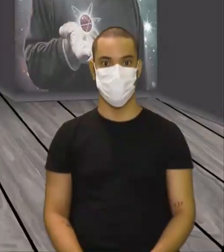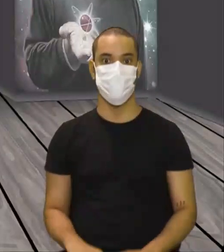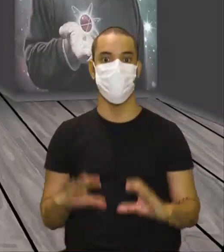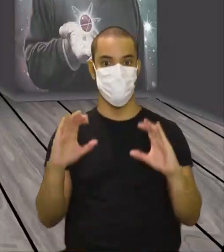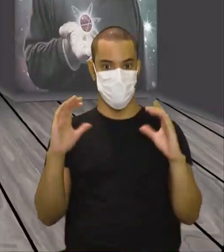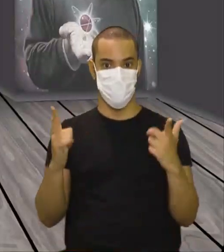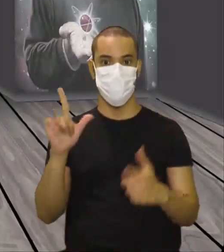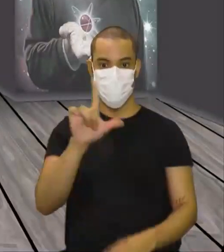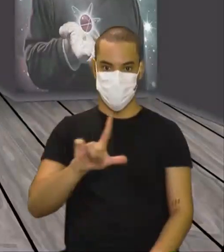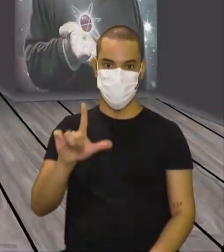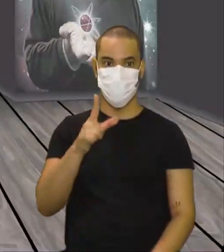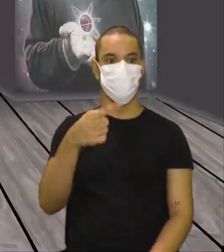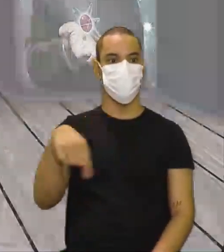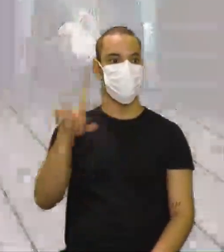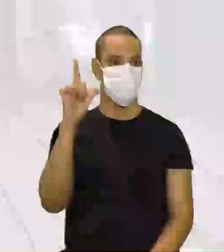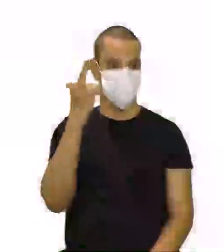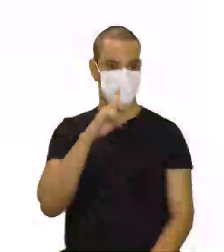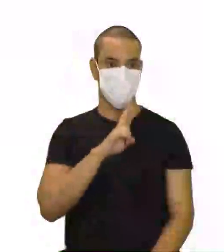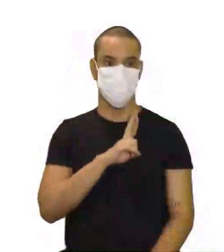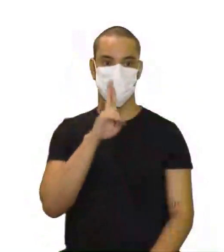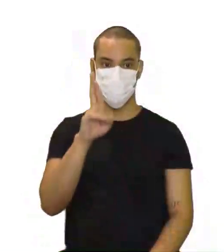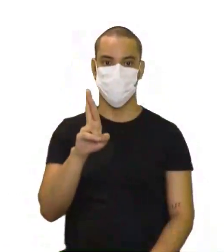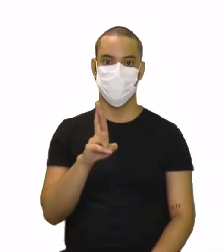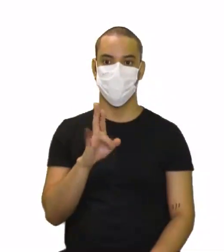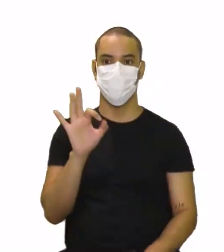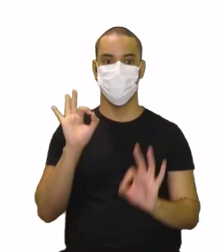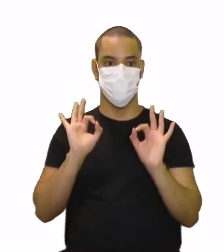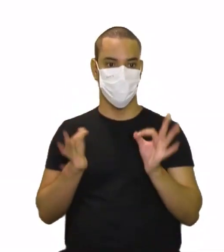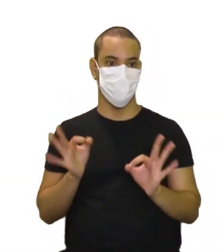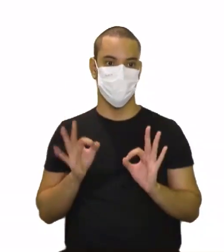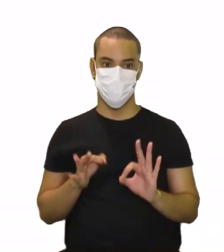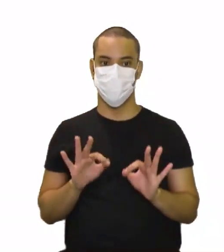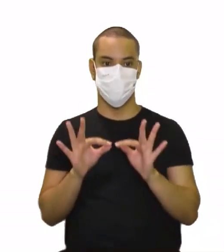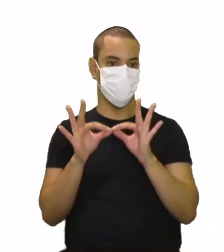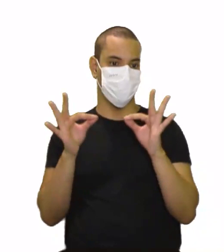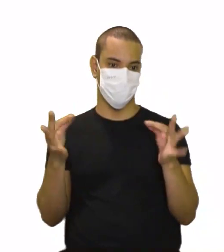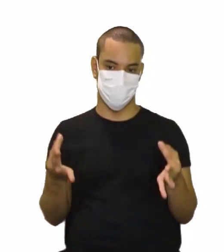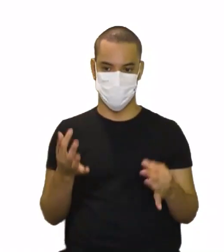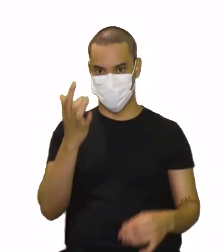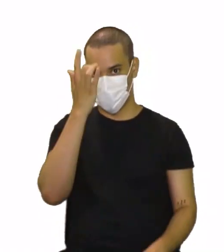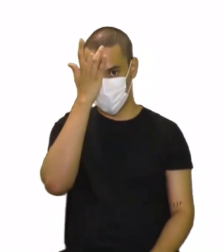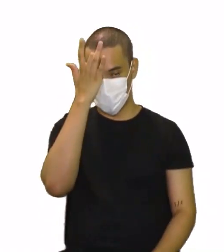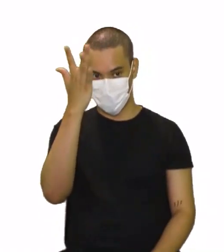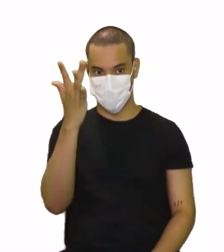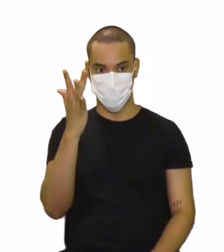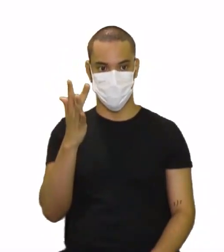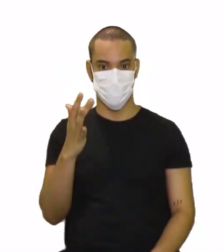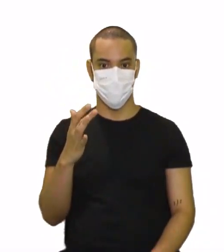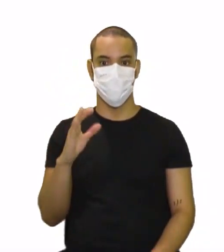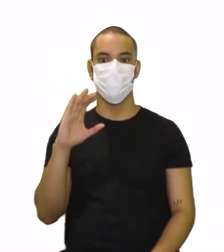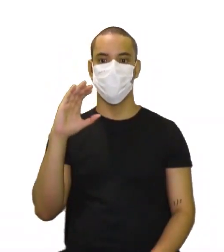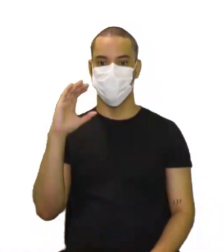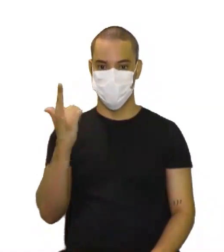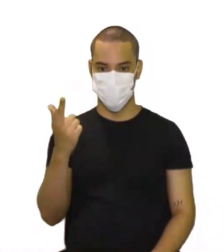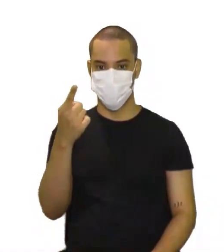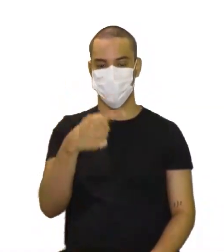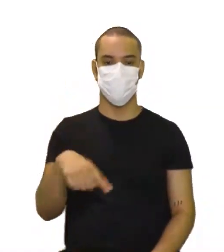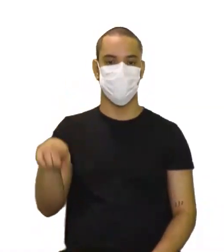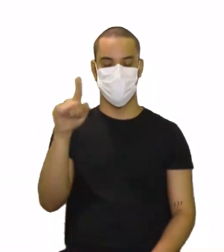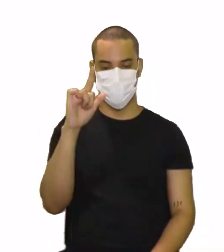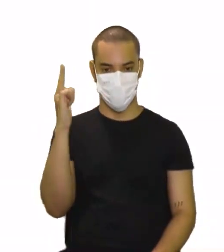né? Vocês acertaram, vamos lá? Então, a resposta correta, muito simples e muito fácil aí, com certeza acertaram.